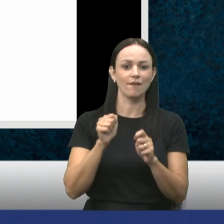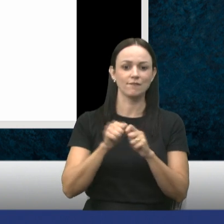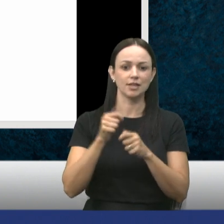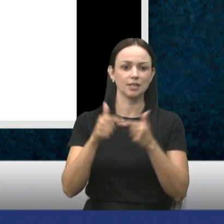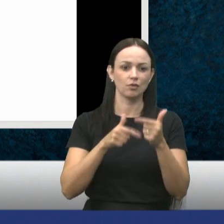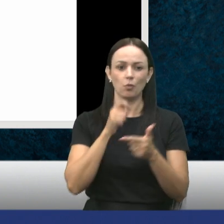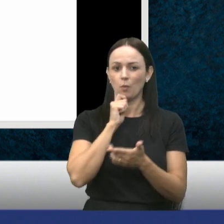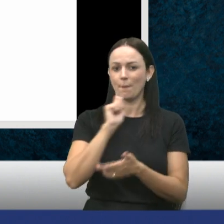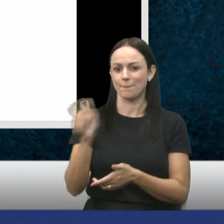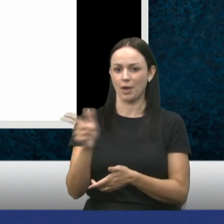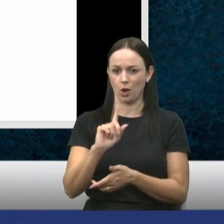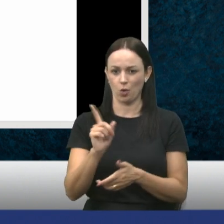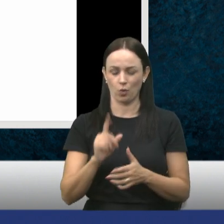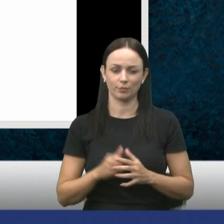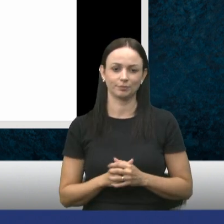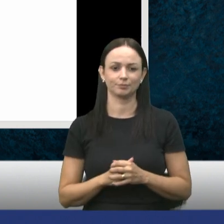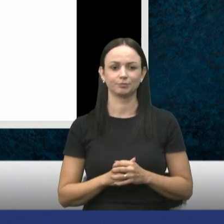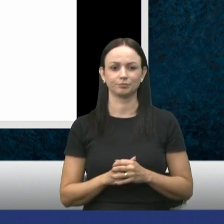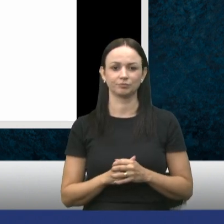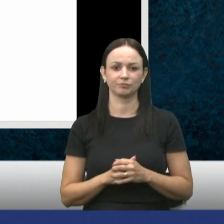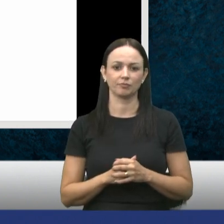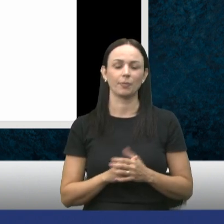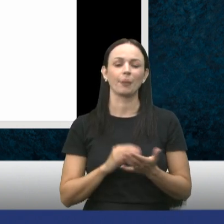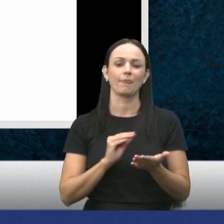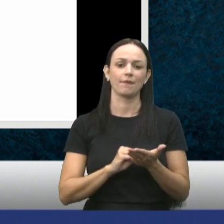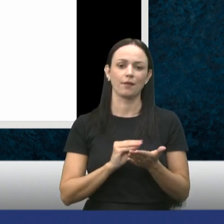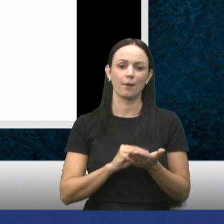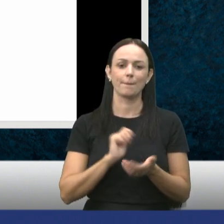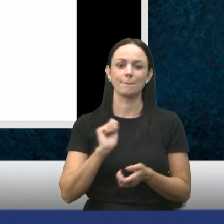pagou. Ainda não foi pago. E restos a pagar